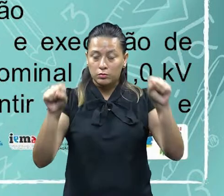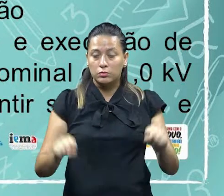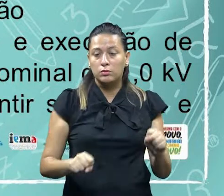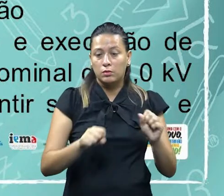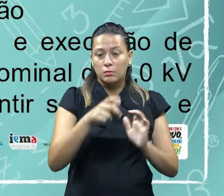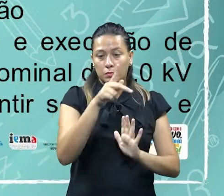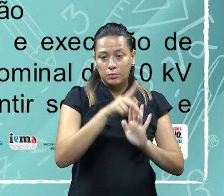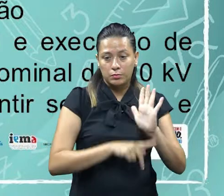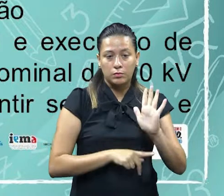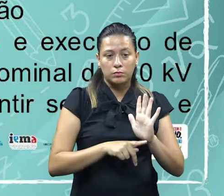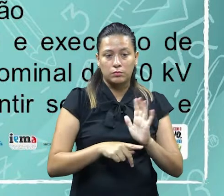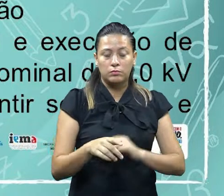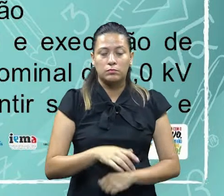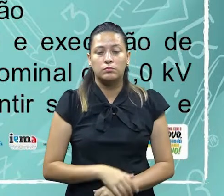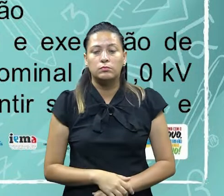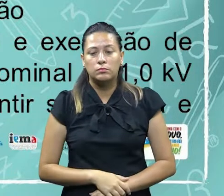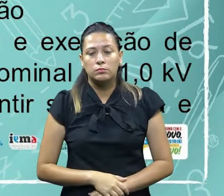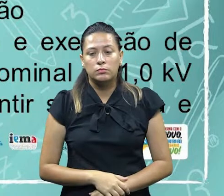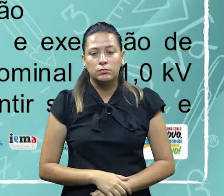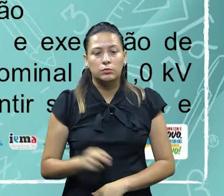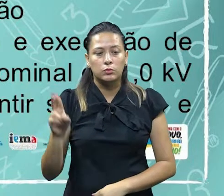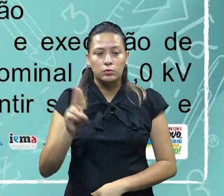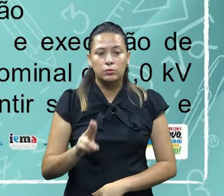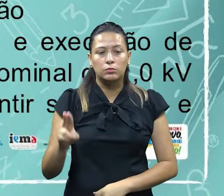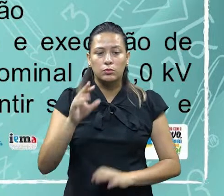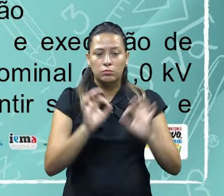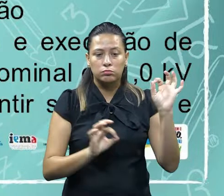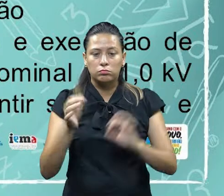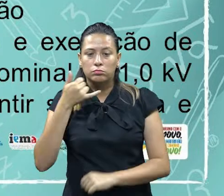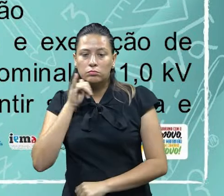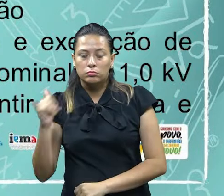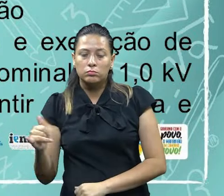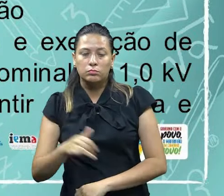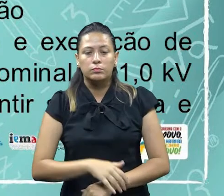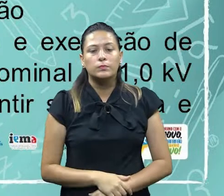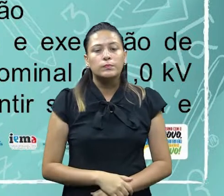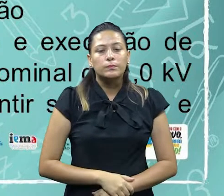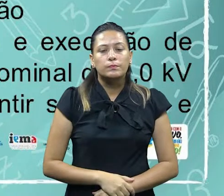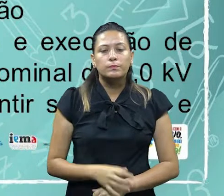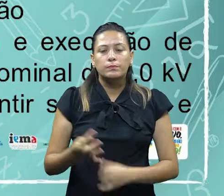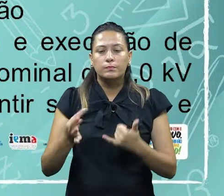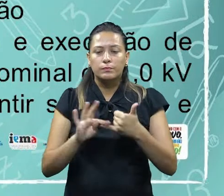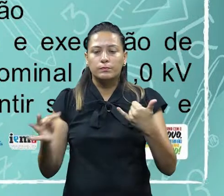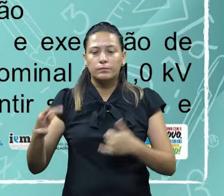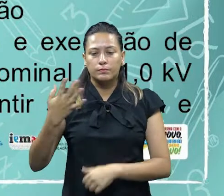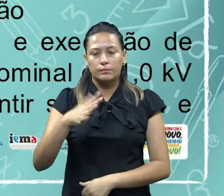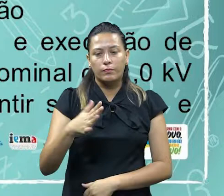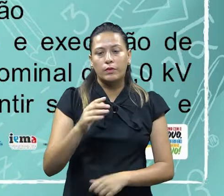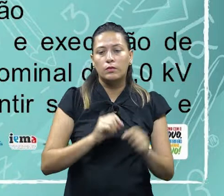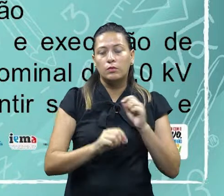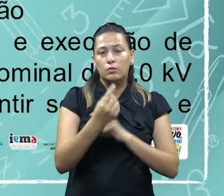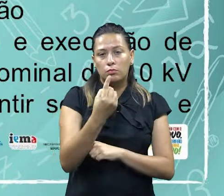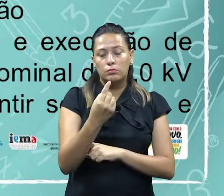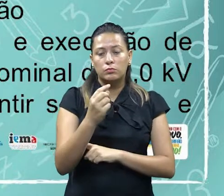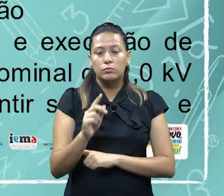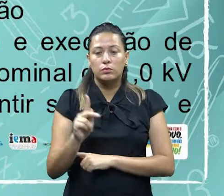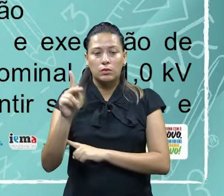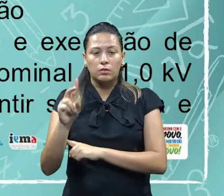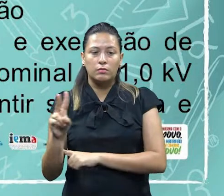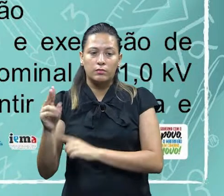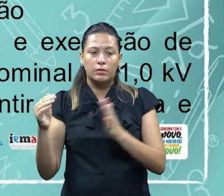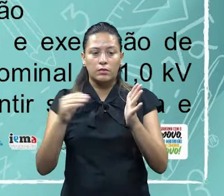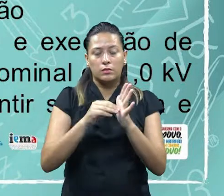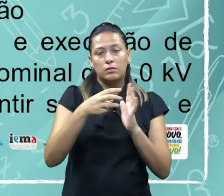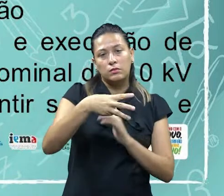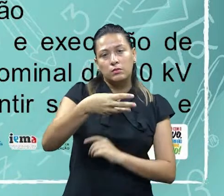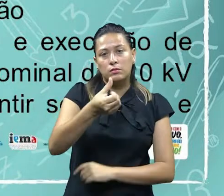de instalações elétricas de média tensão, com tensão nominal de 1 kV até